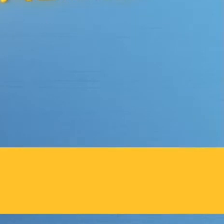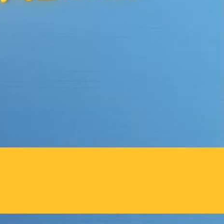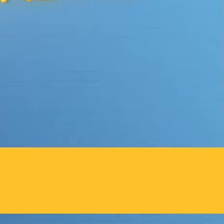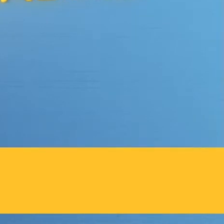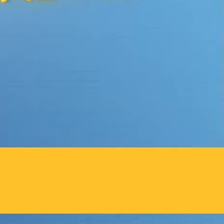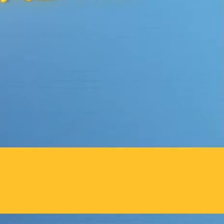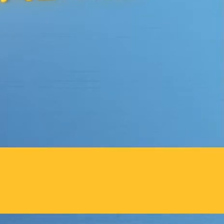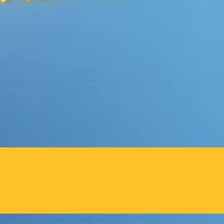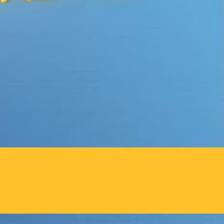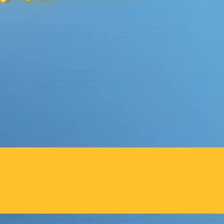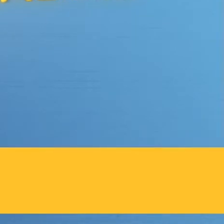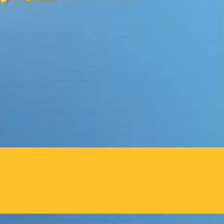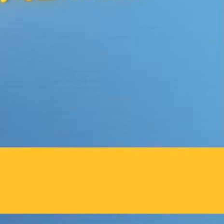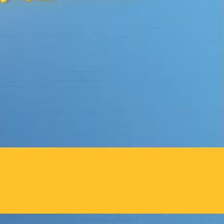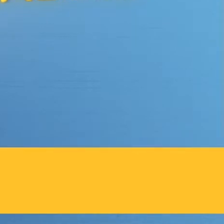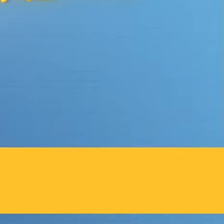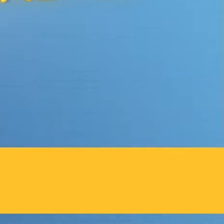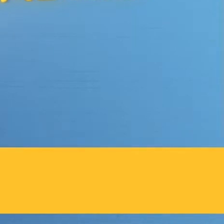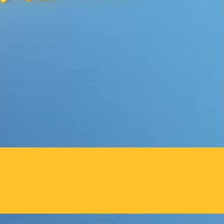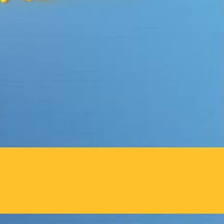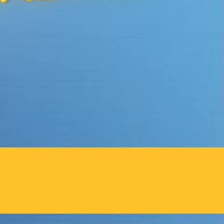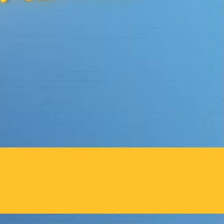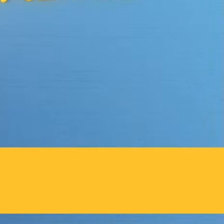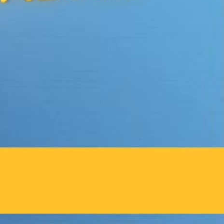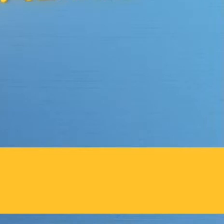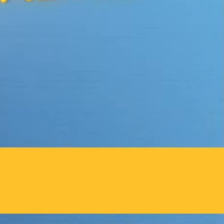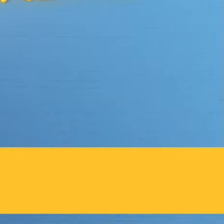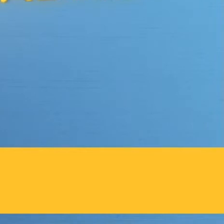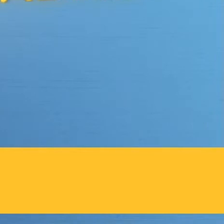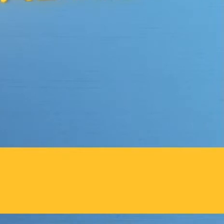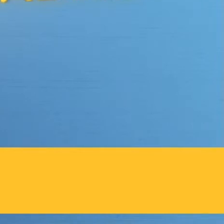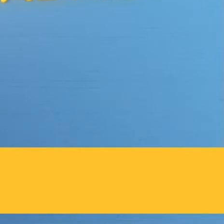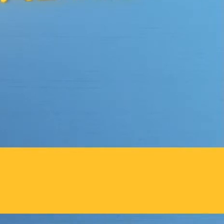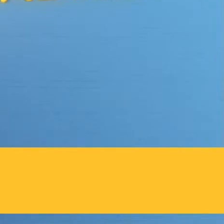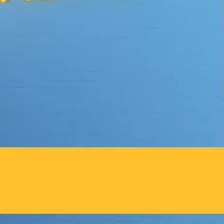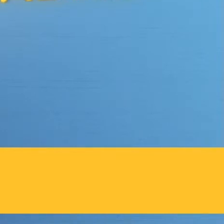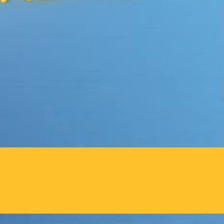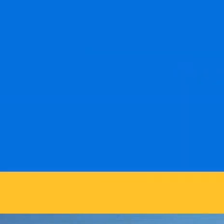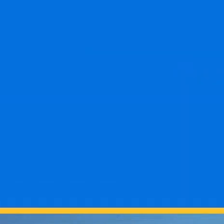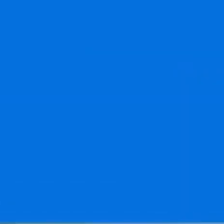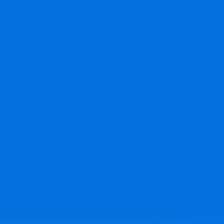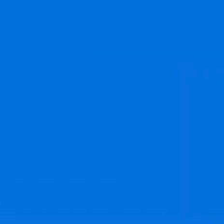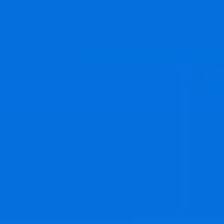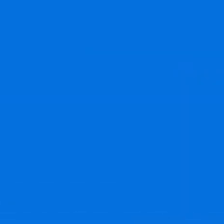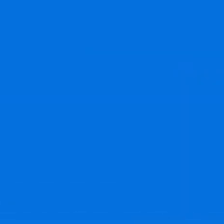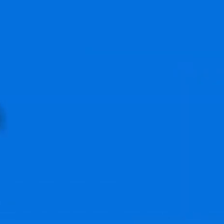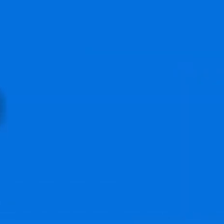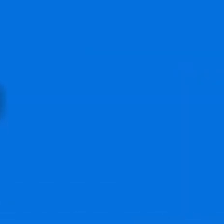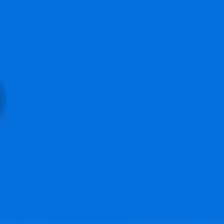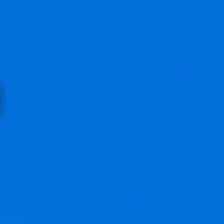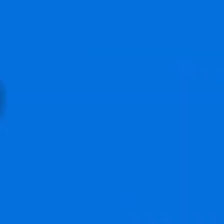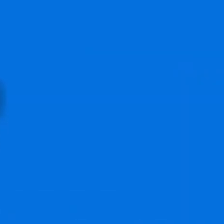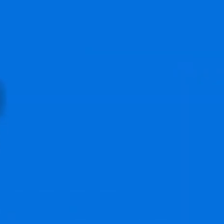centavos. Biscoito Treloso 130 gramas, sabores, 99 centavos. Ofertas assim, só no Mercadão ou supermercado da